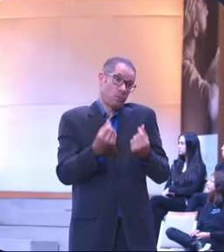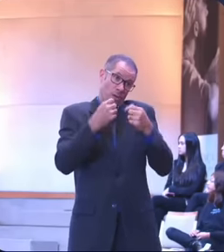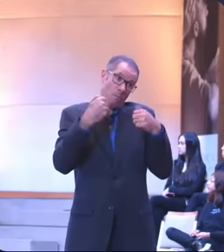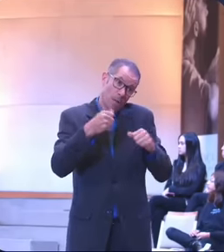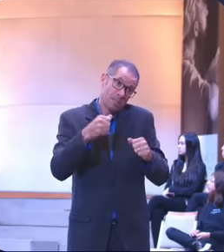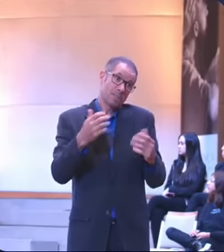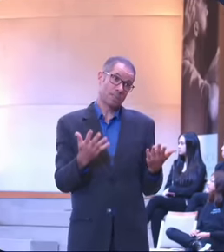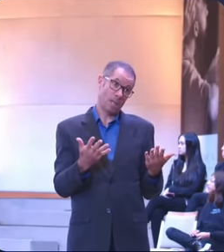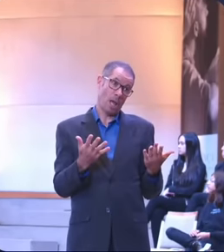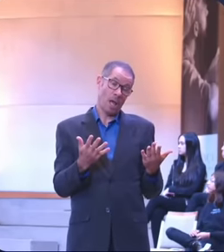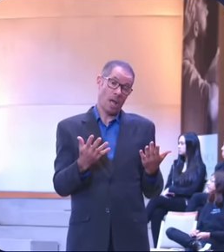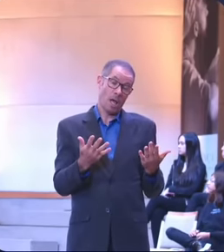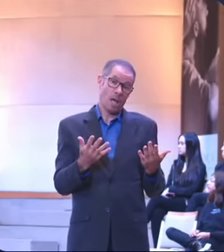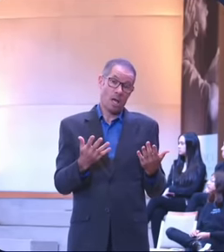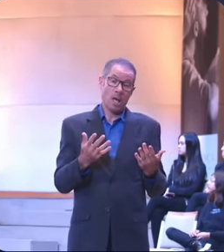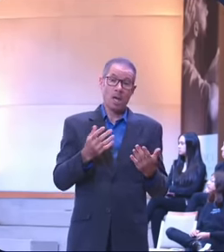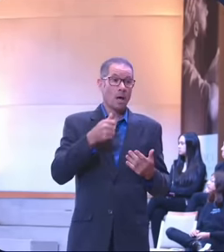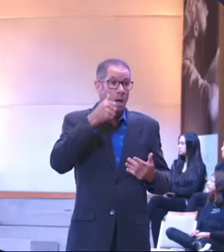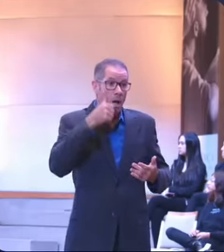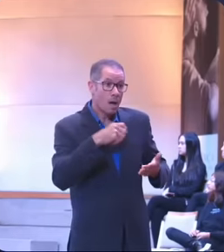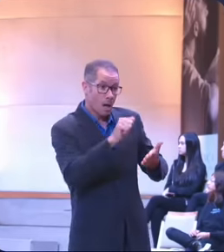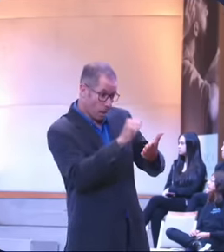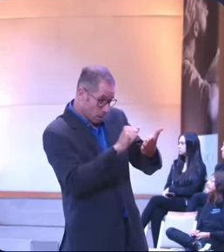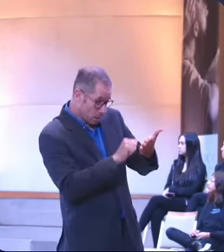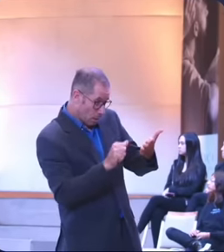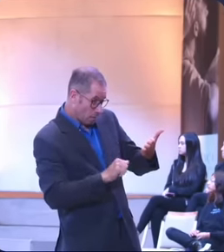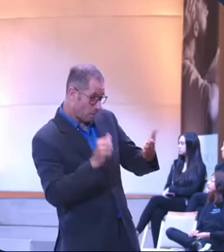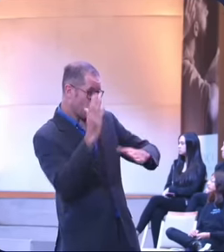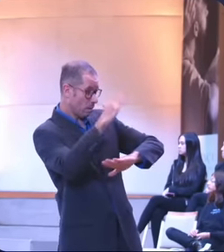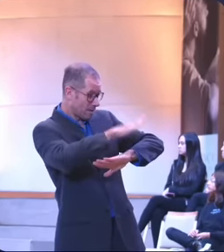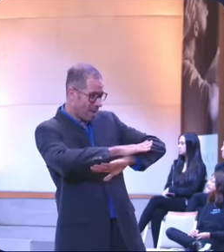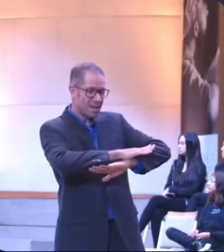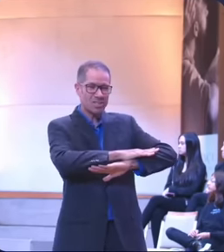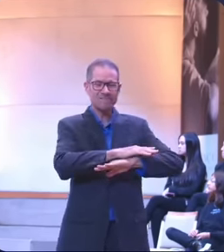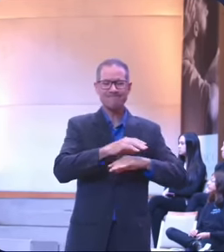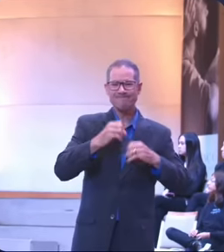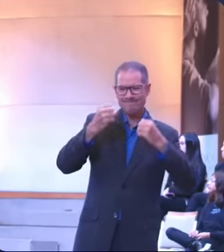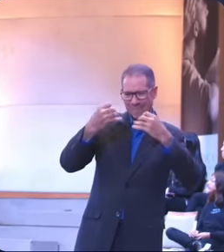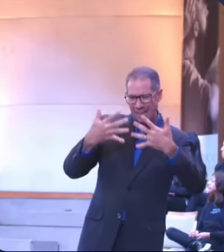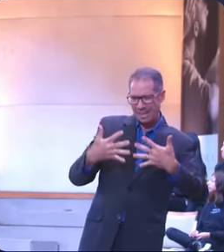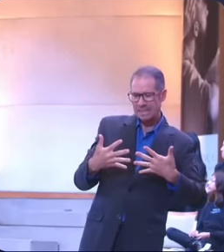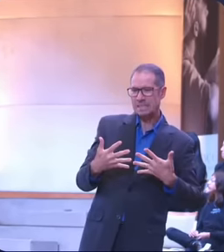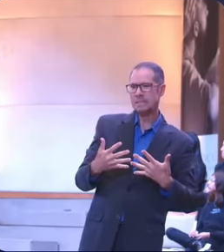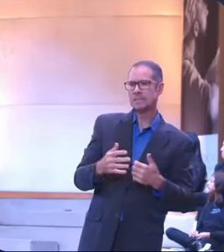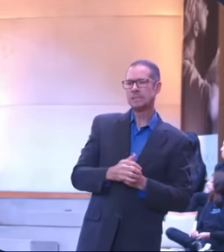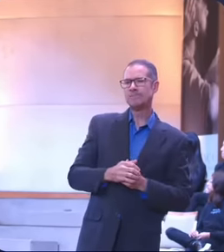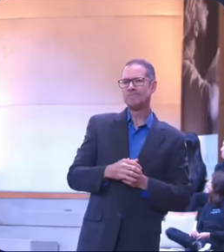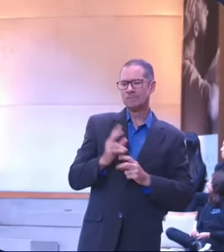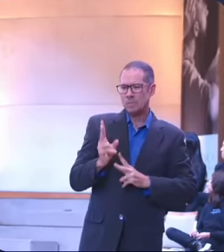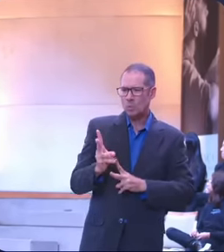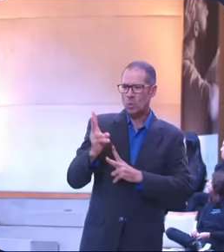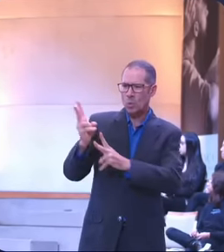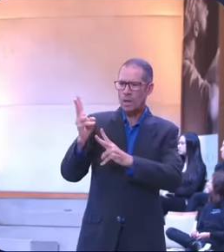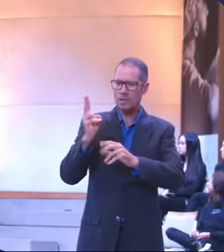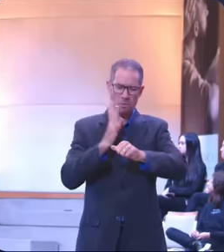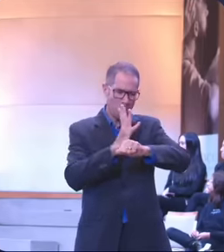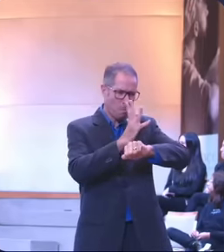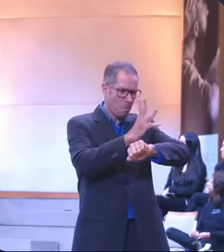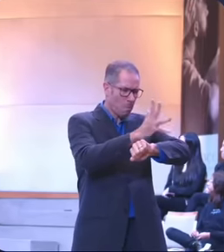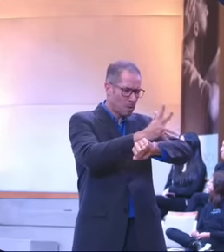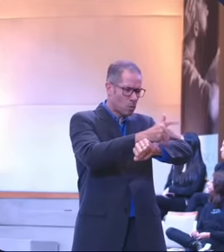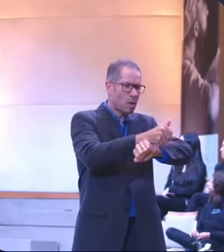sustento. E ela me escreveu agora à tarde, né, dizendo que durante essa madrugada,